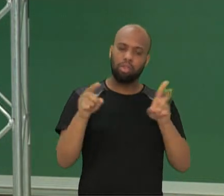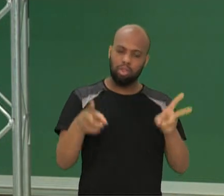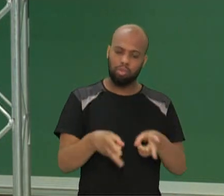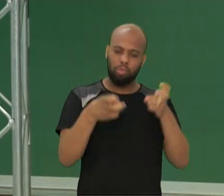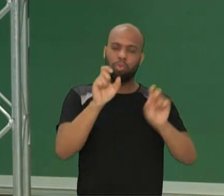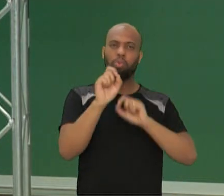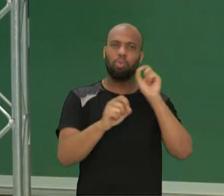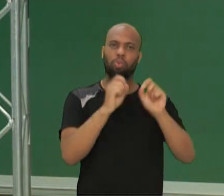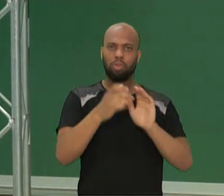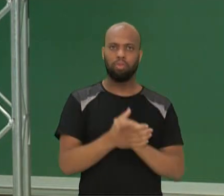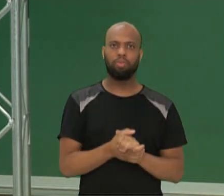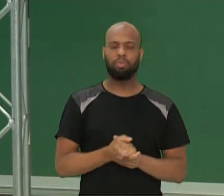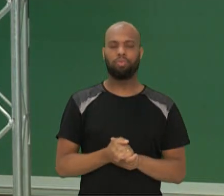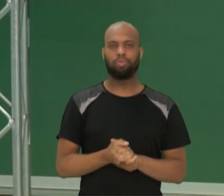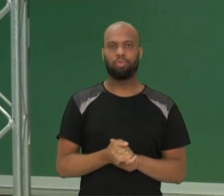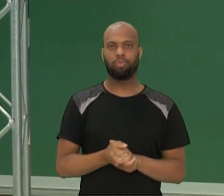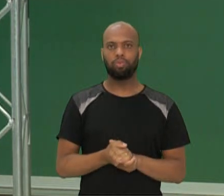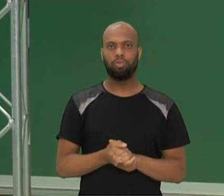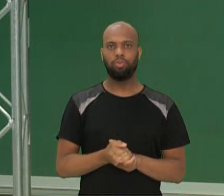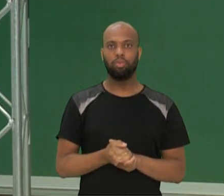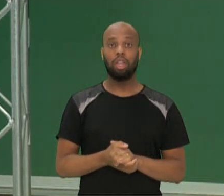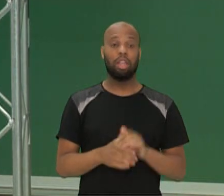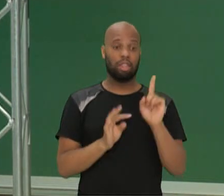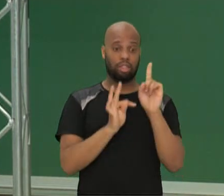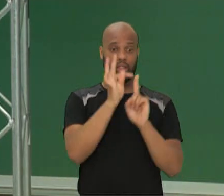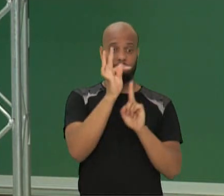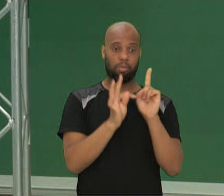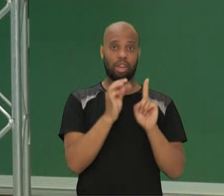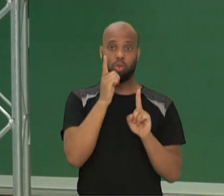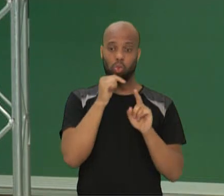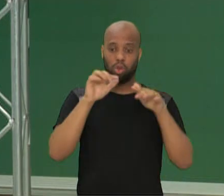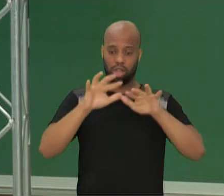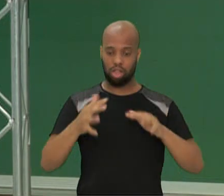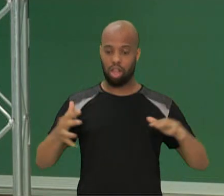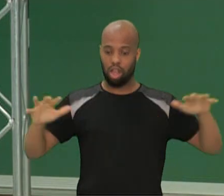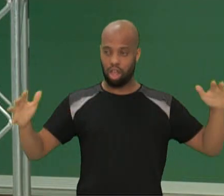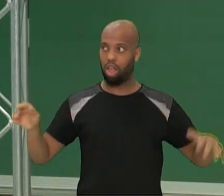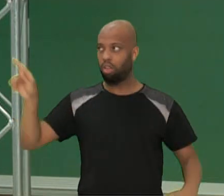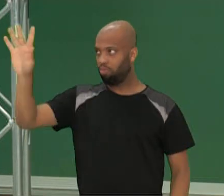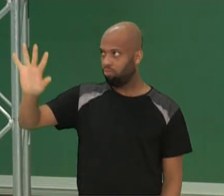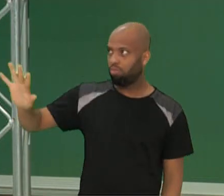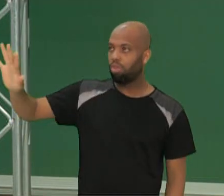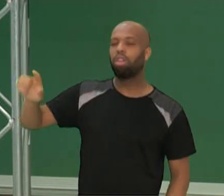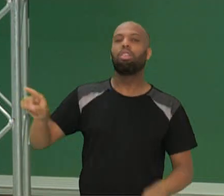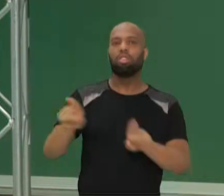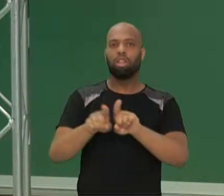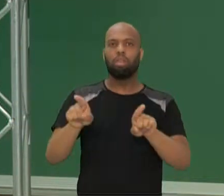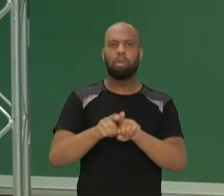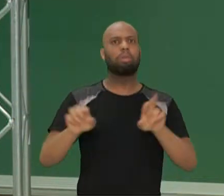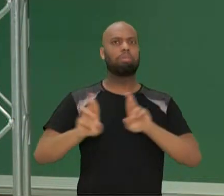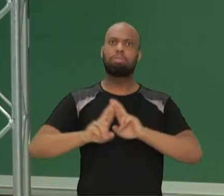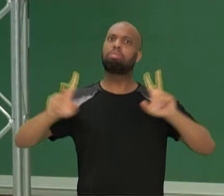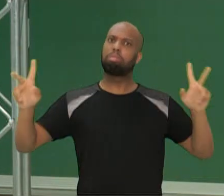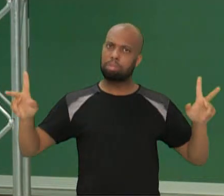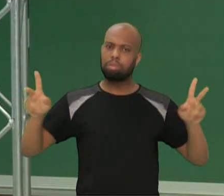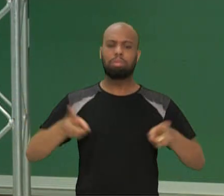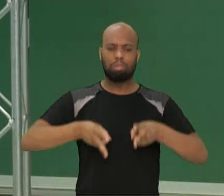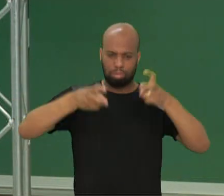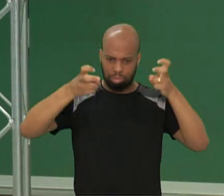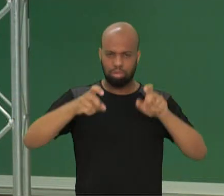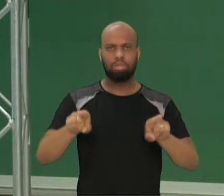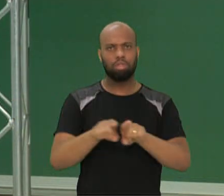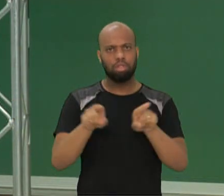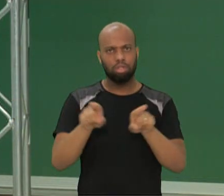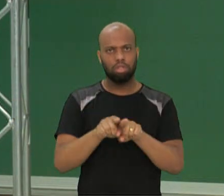perceberam que as temperaturas das águas do Oceano Pacífico estavam diferentes, perceberam que elas